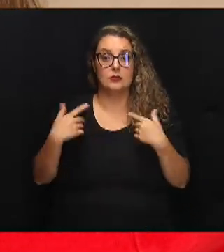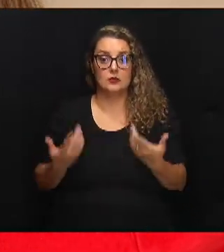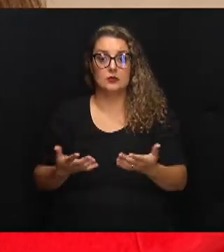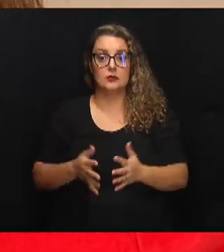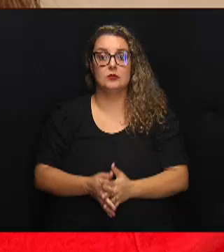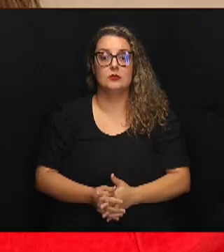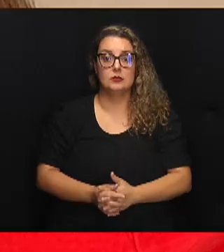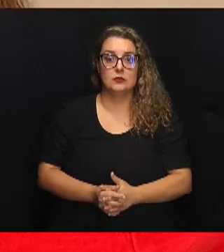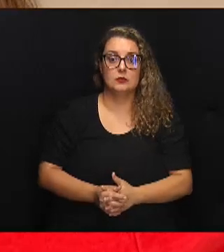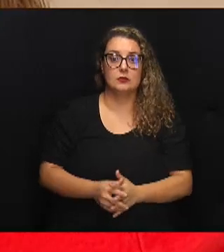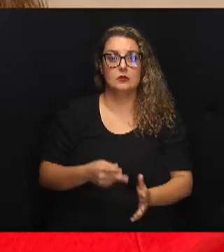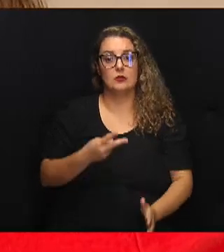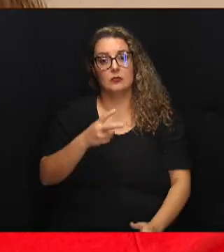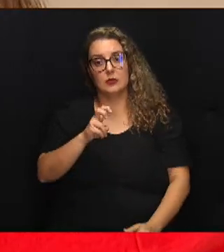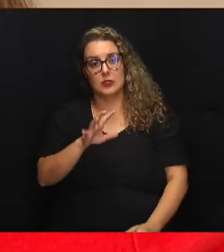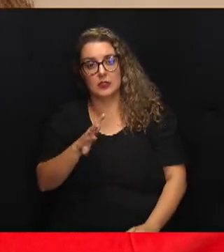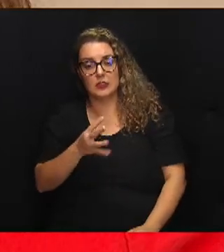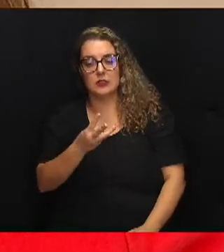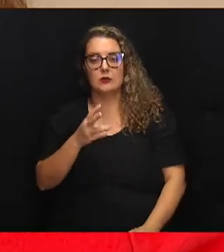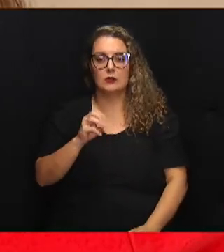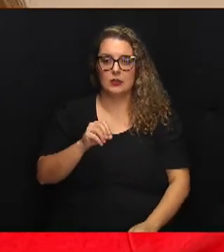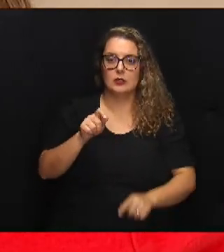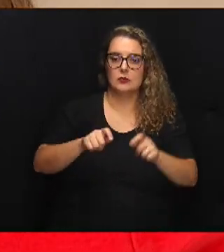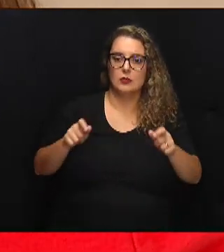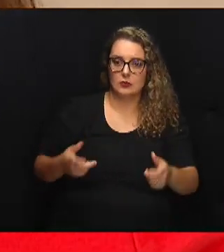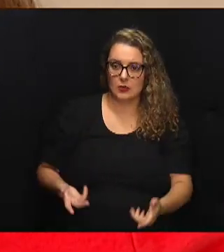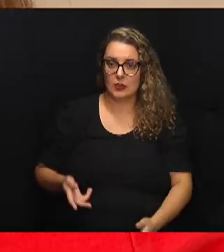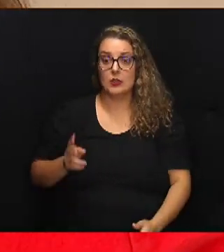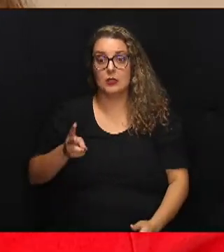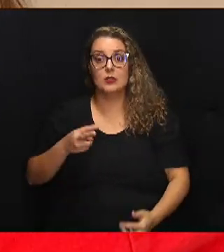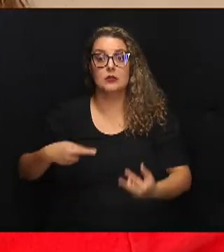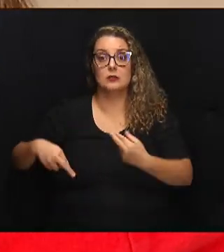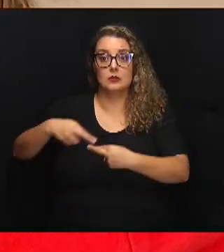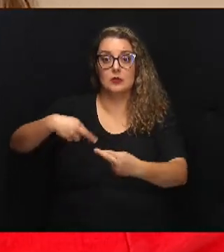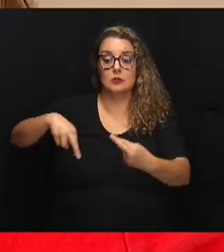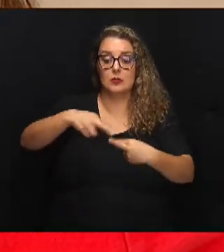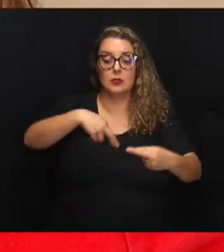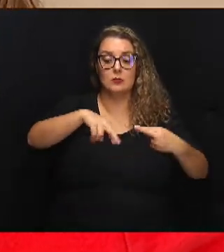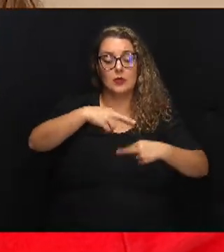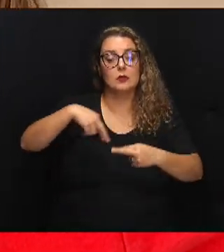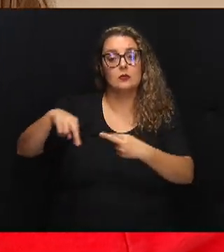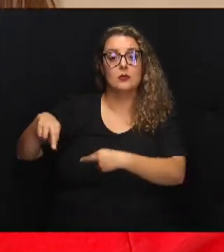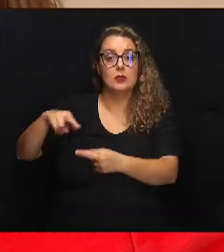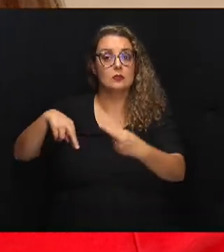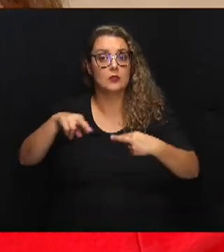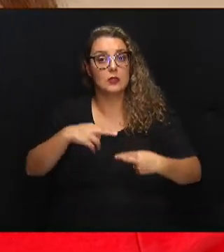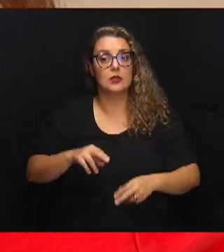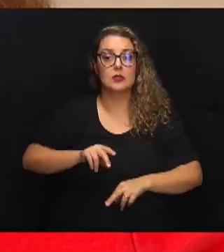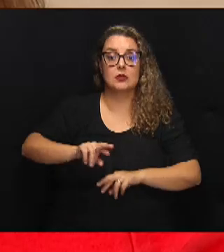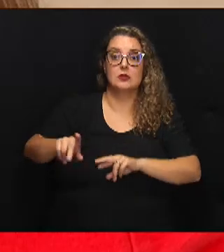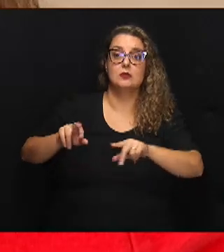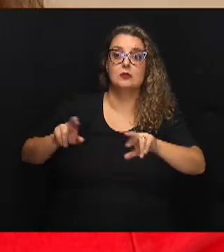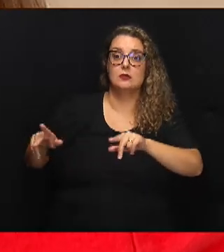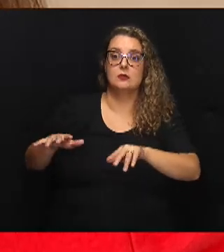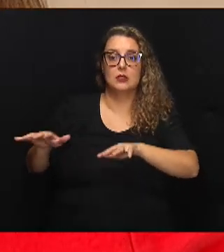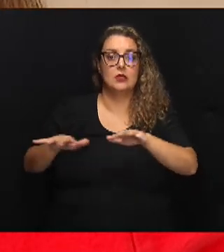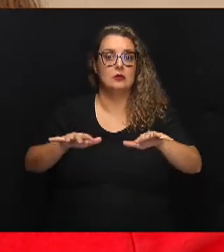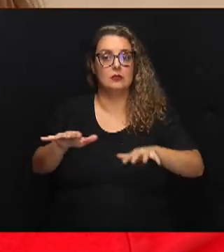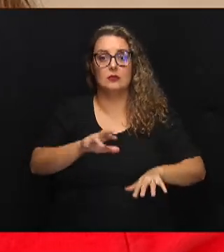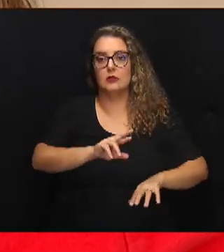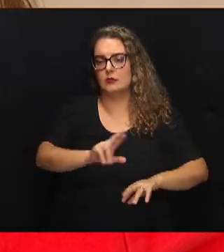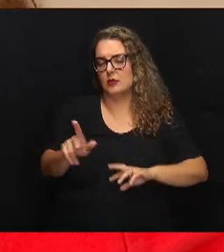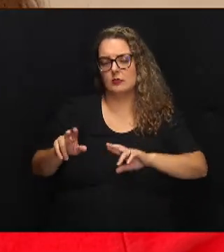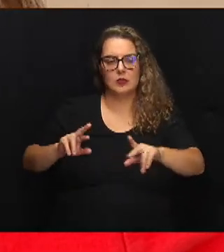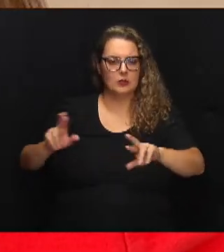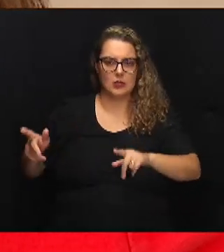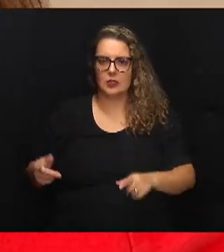esses 25 a 30 pessoas sempre então rotaciona e eles são de vários nichos diferentes,